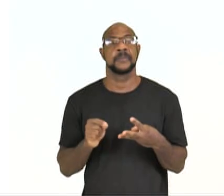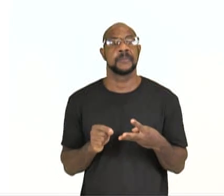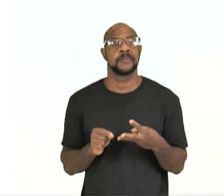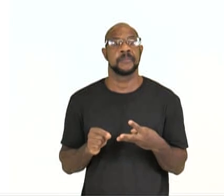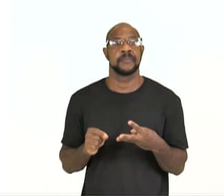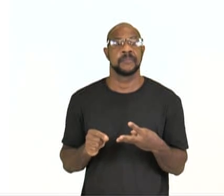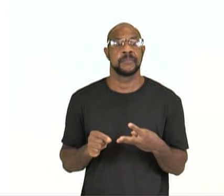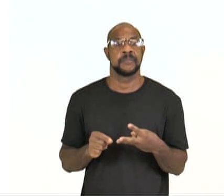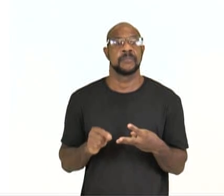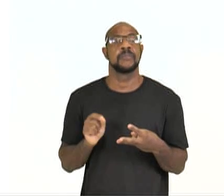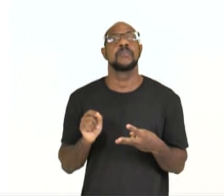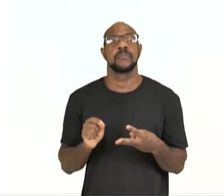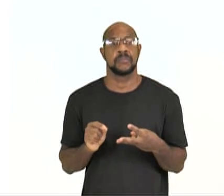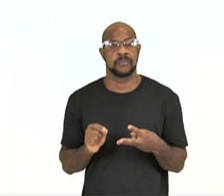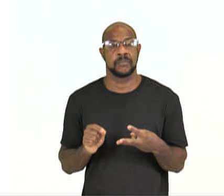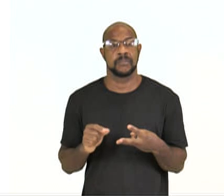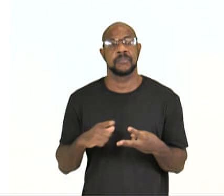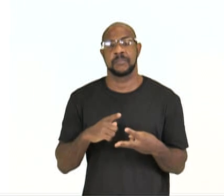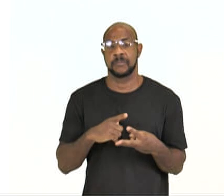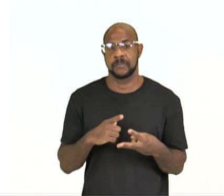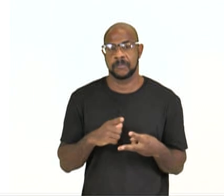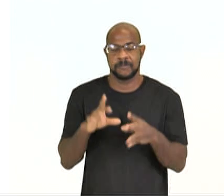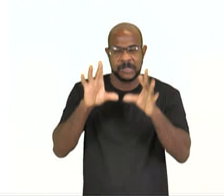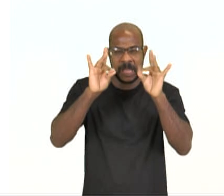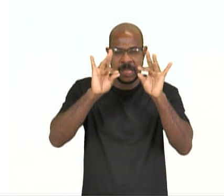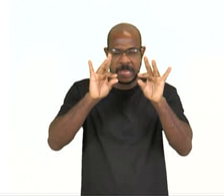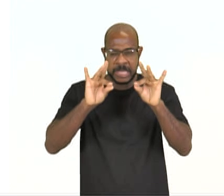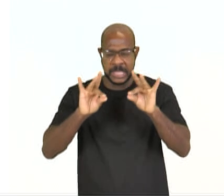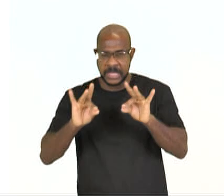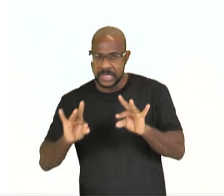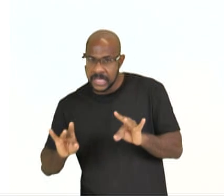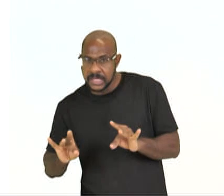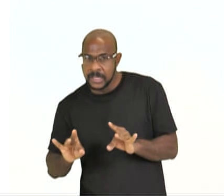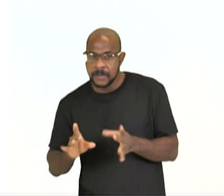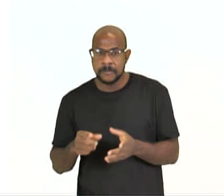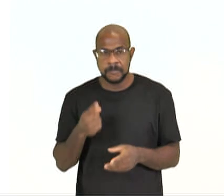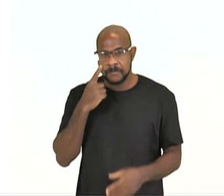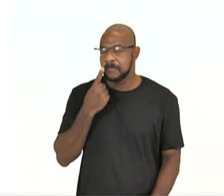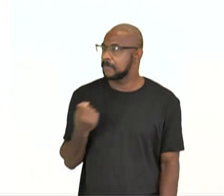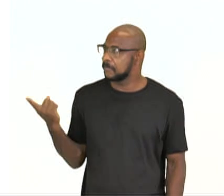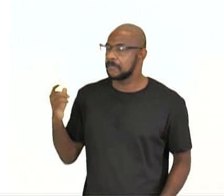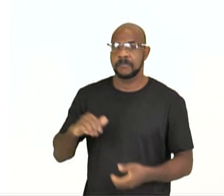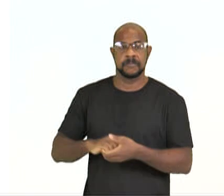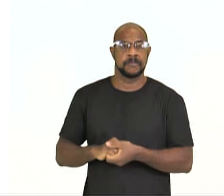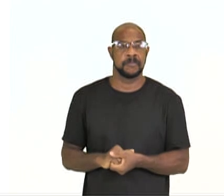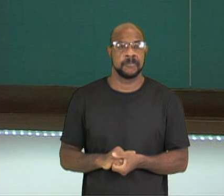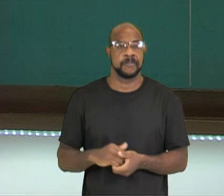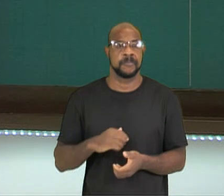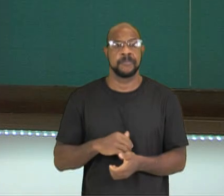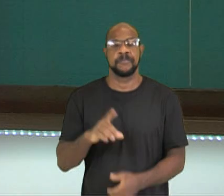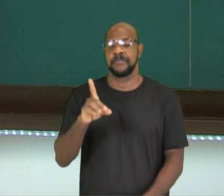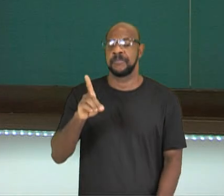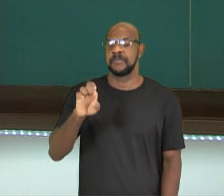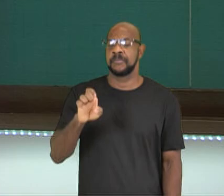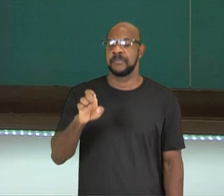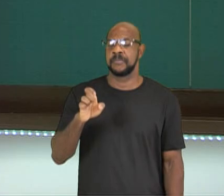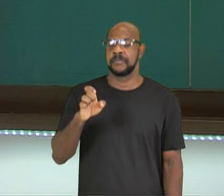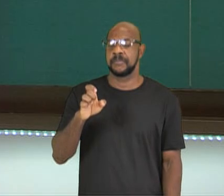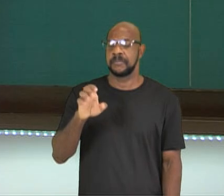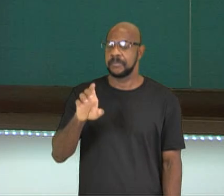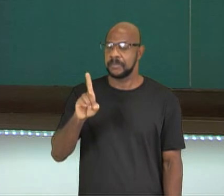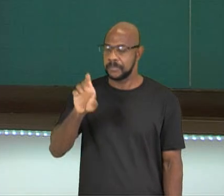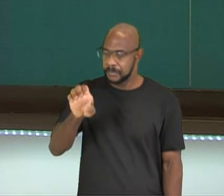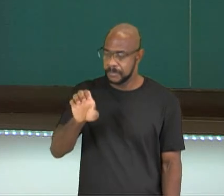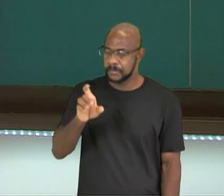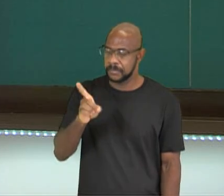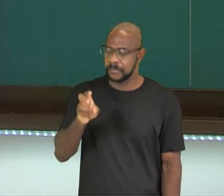ali, aí sim, bastante detalhado e surgindo aqui as depressões, né? No que